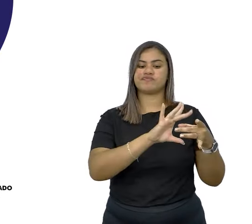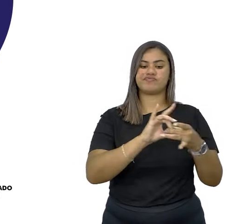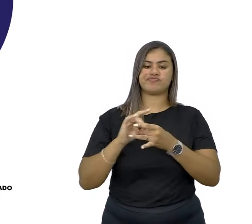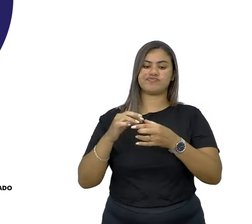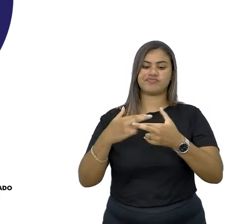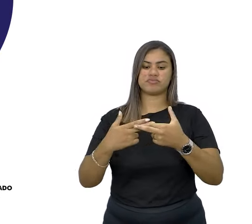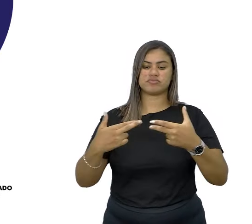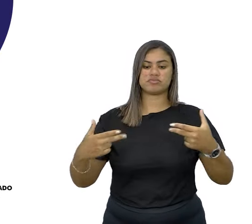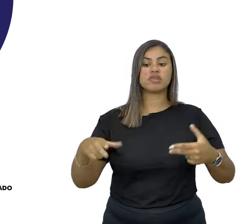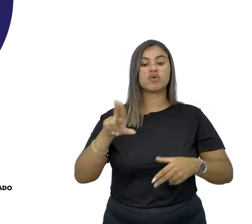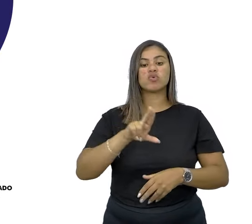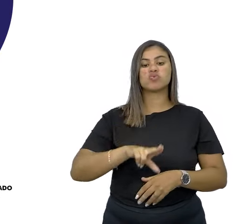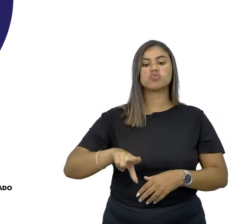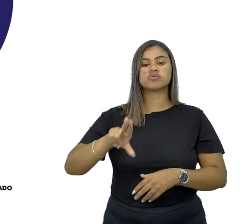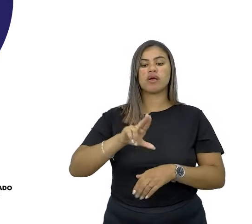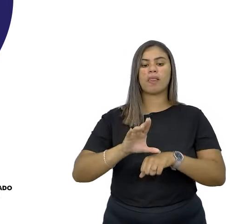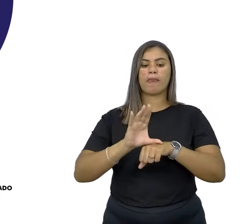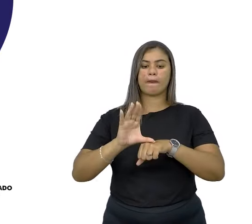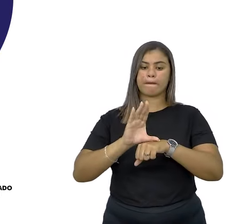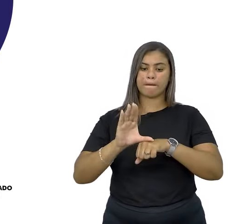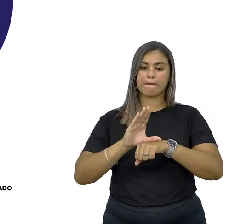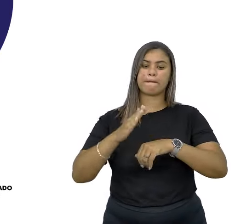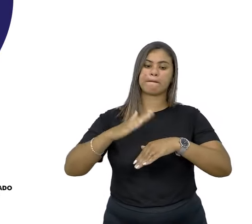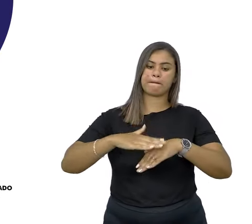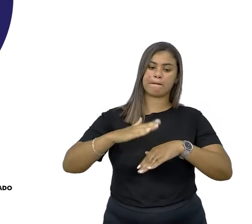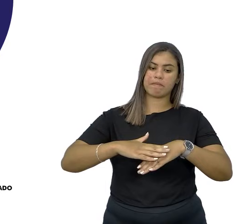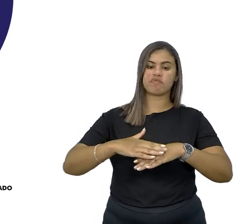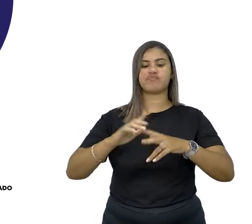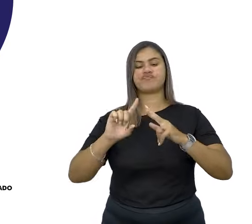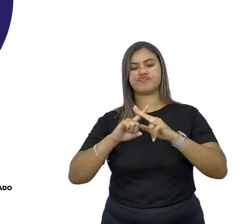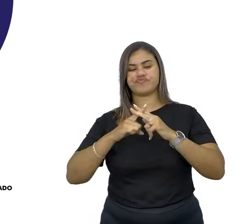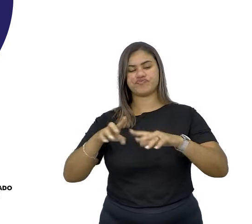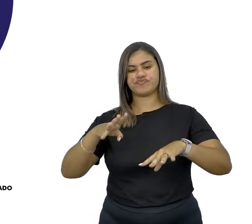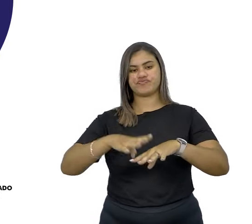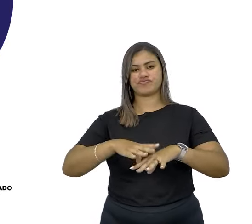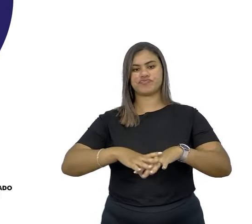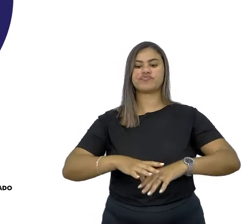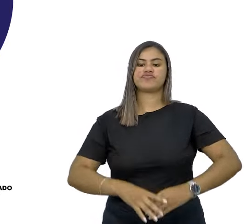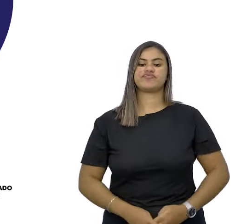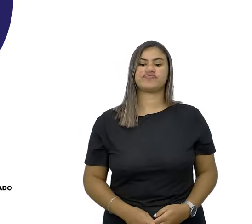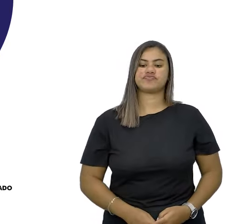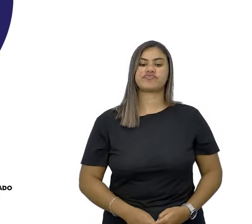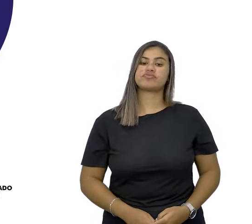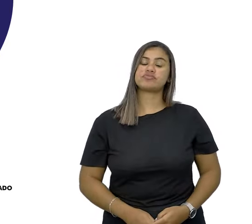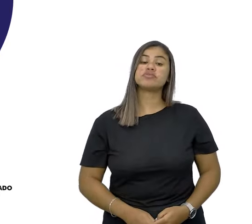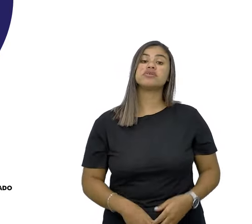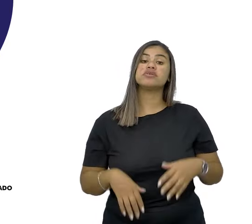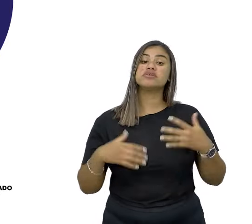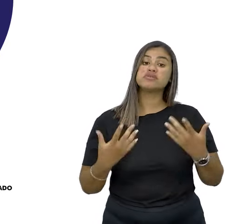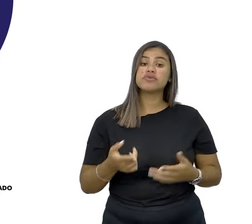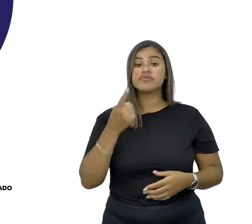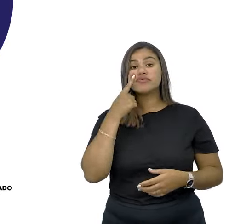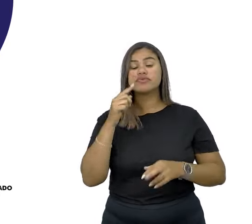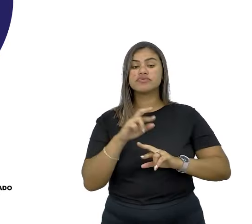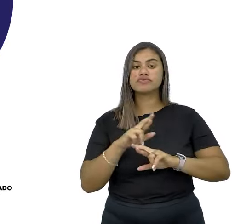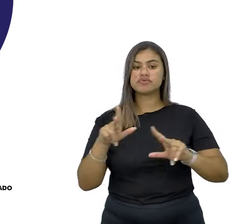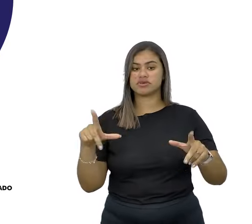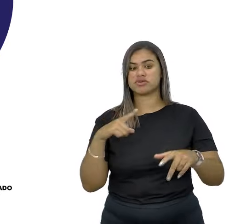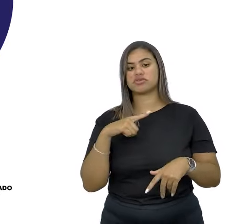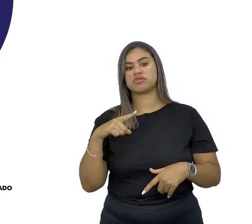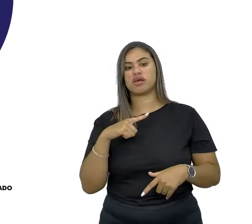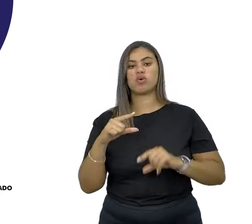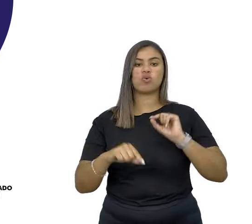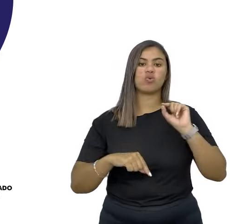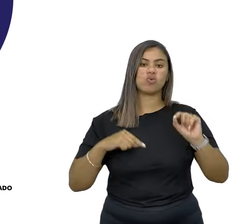contextos, utilizando conceitos, procedimentos, fatos e ferramentas matemáticas. Então, observe como é diferenciado hoje